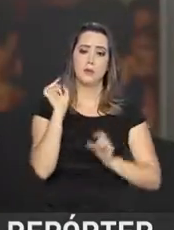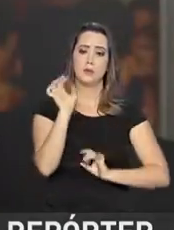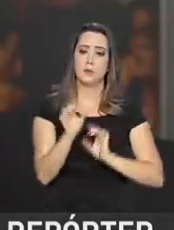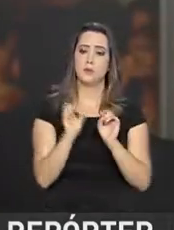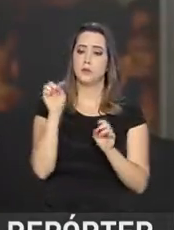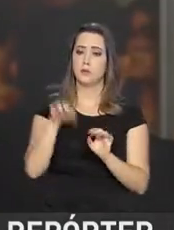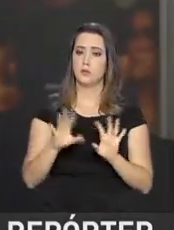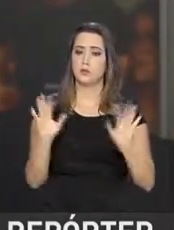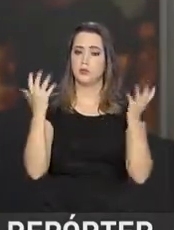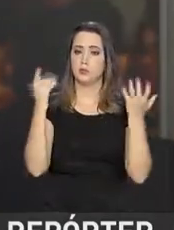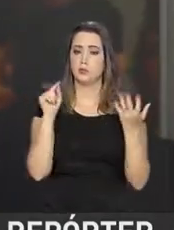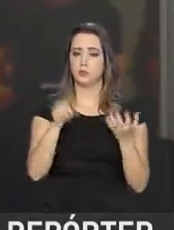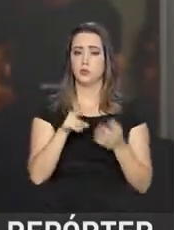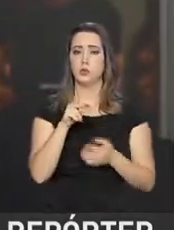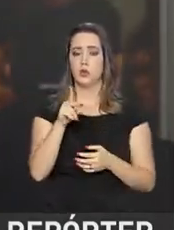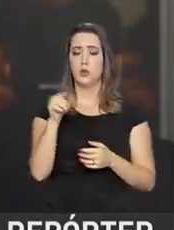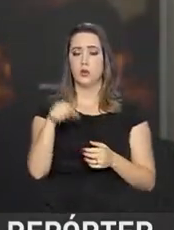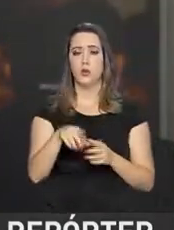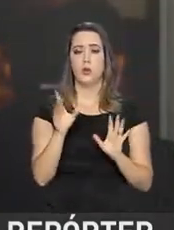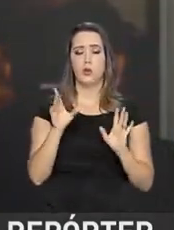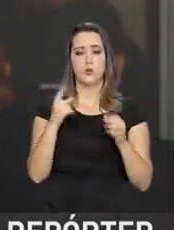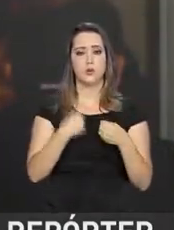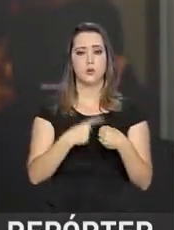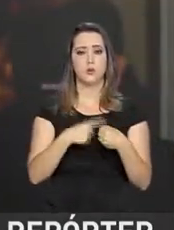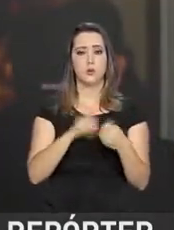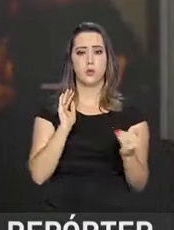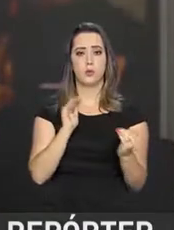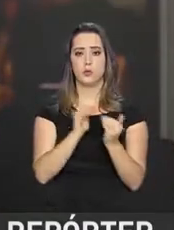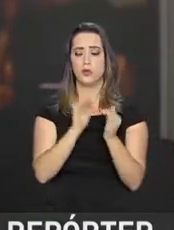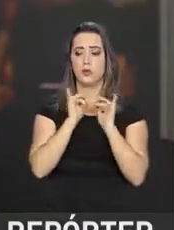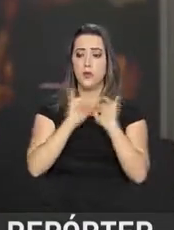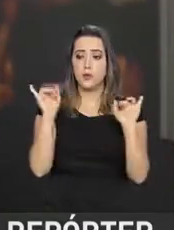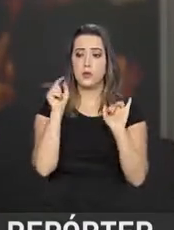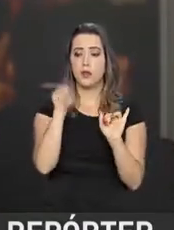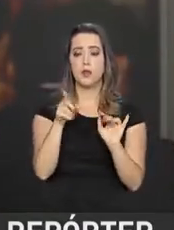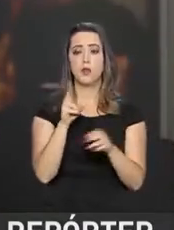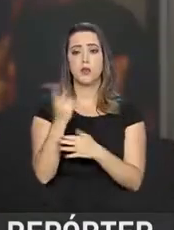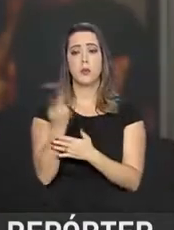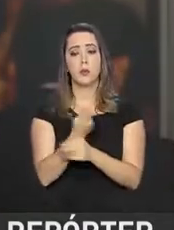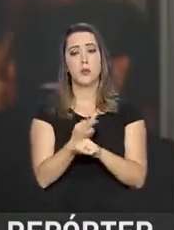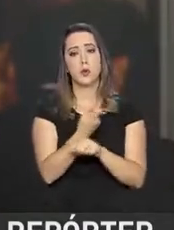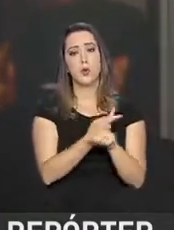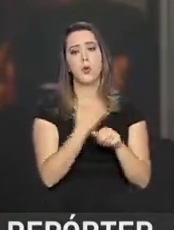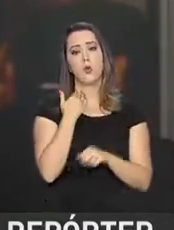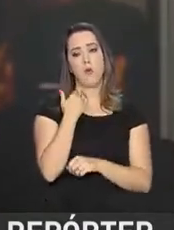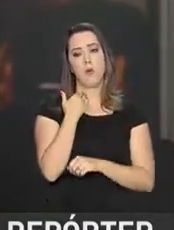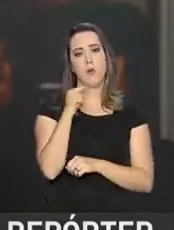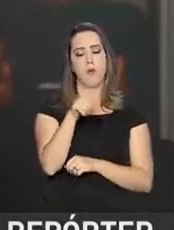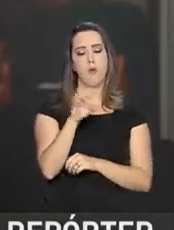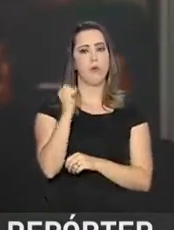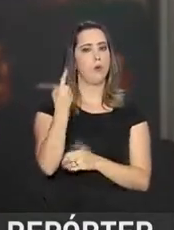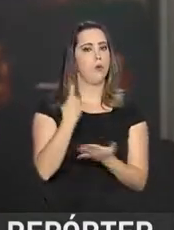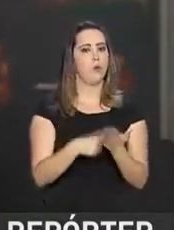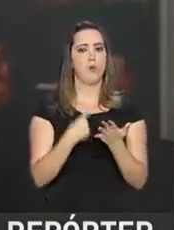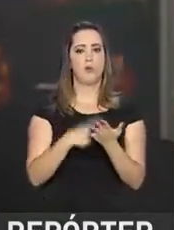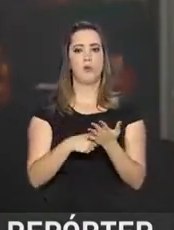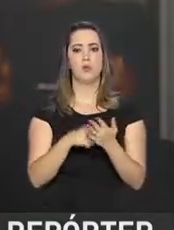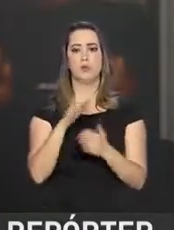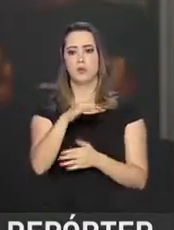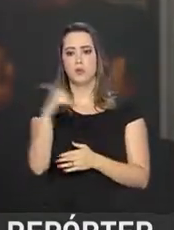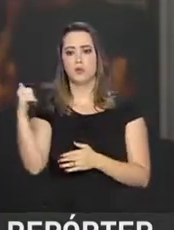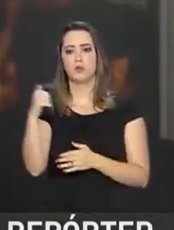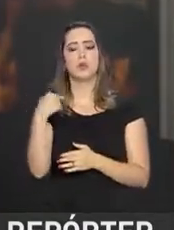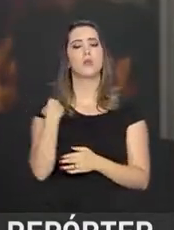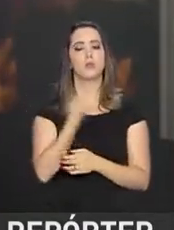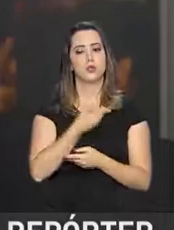nesse evento, que é um evento de municípios, é importante avisá-lo que procurem o banco, né? Ou marquem a visita, nos chame, que a